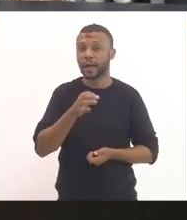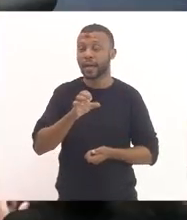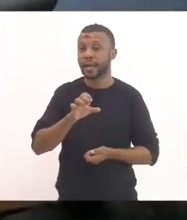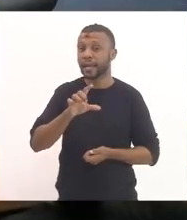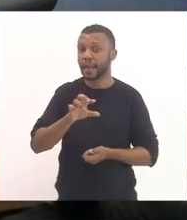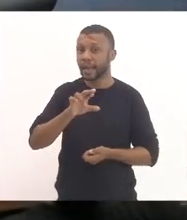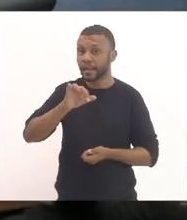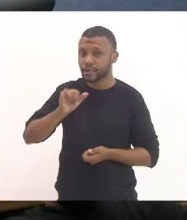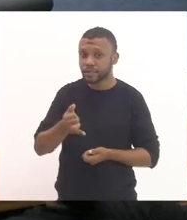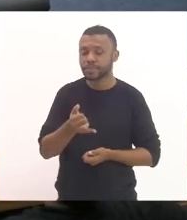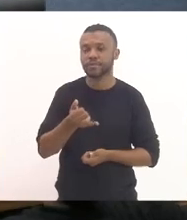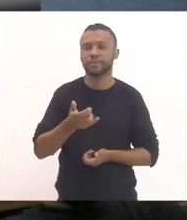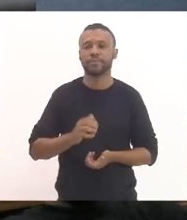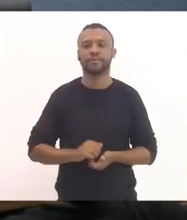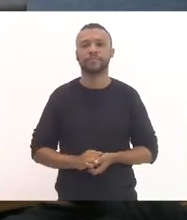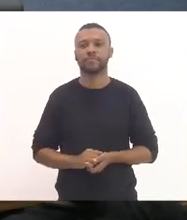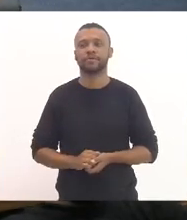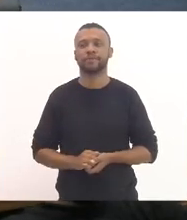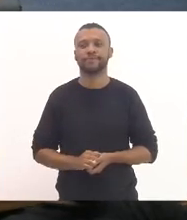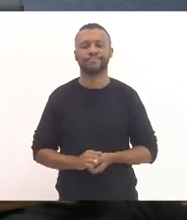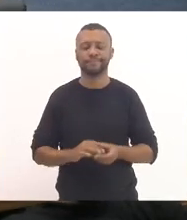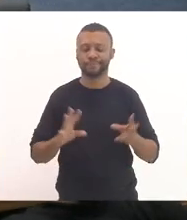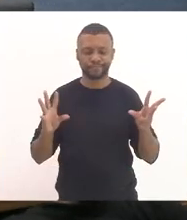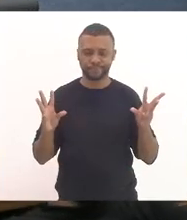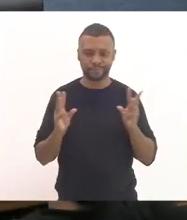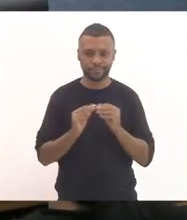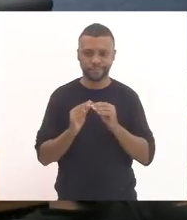na verdade enfim